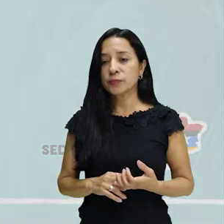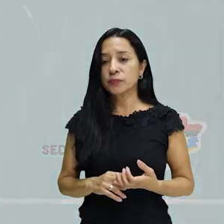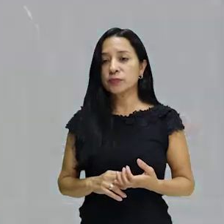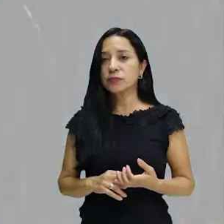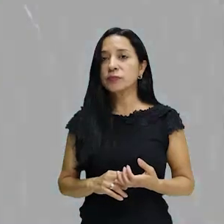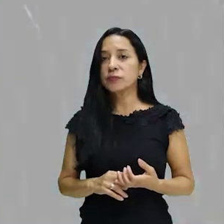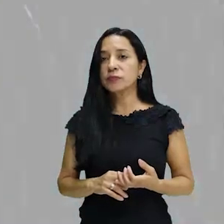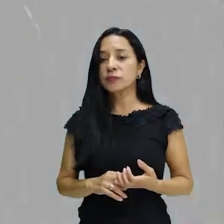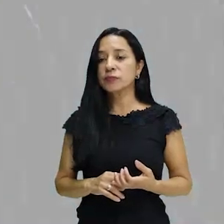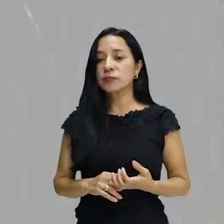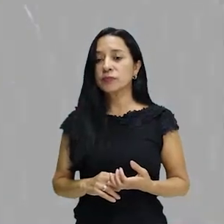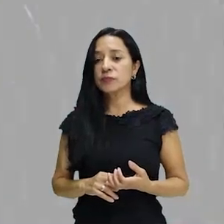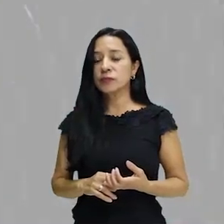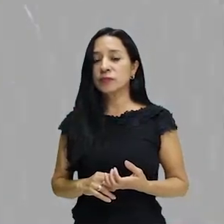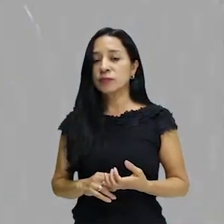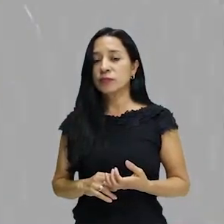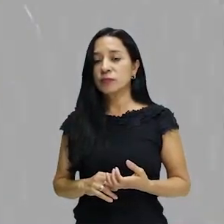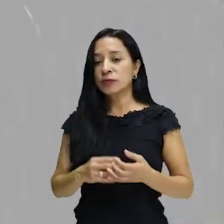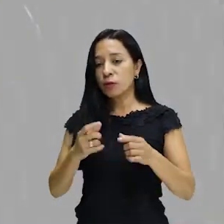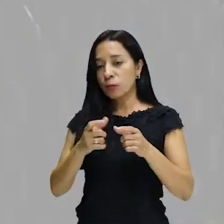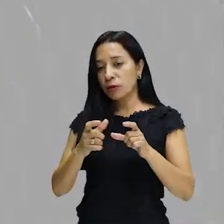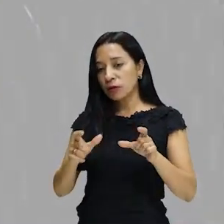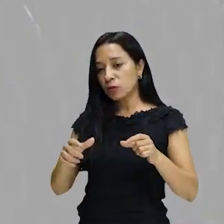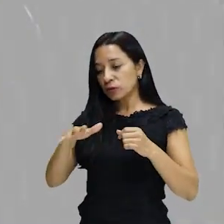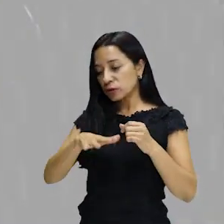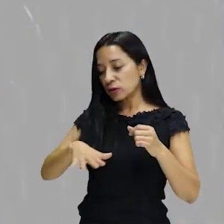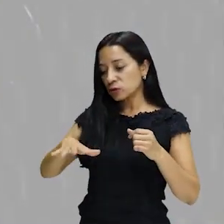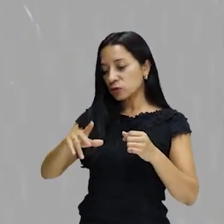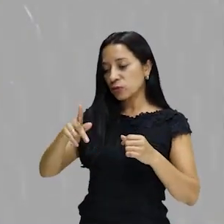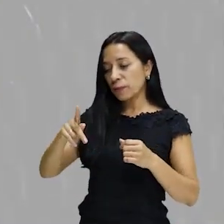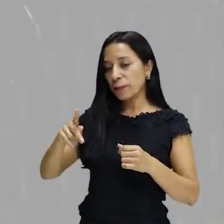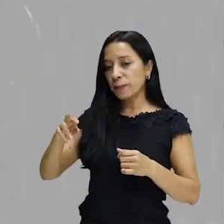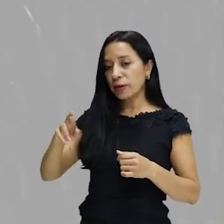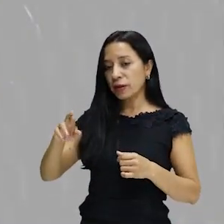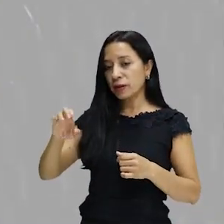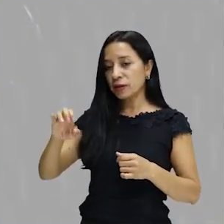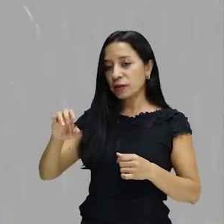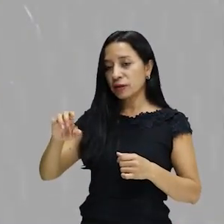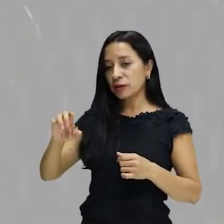periélio, porque a distância é maior